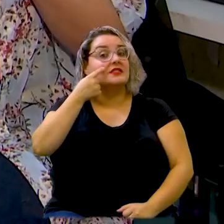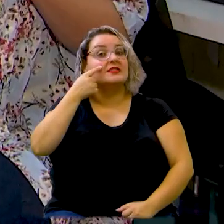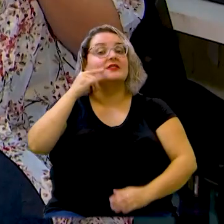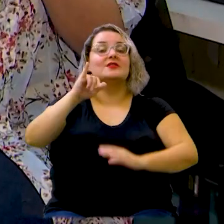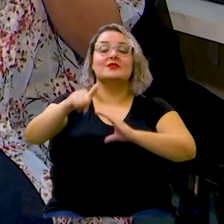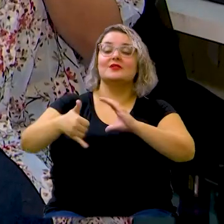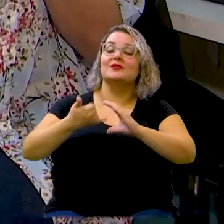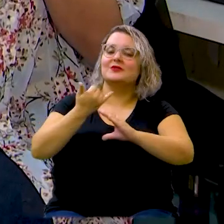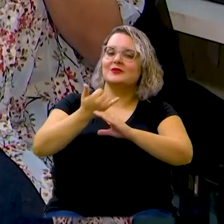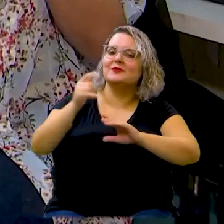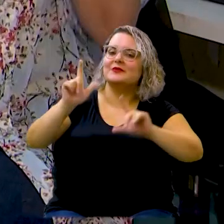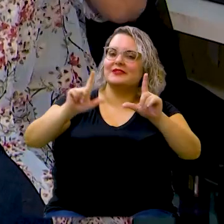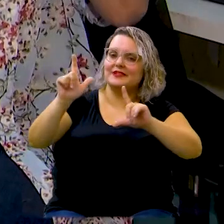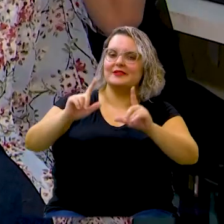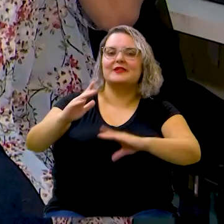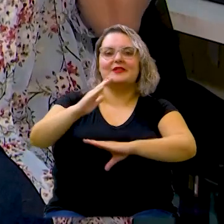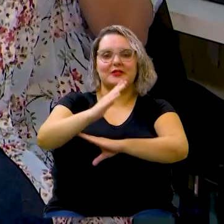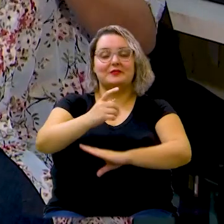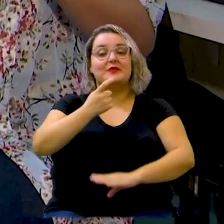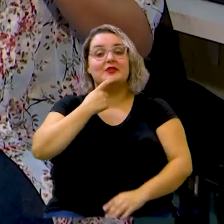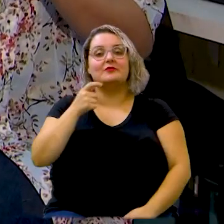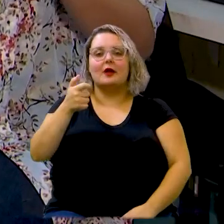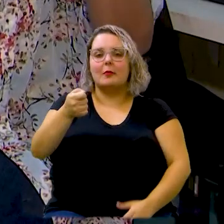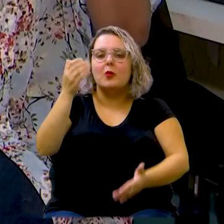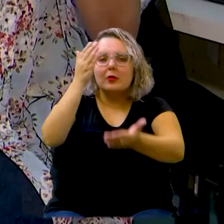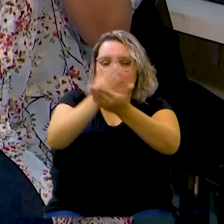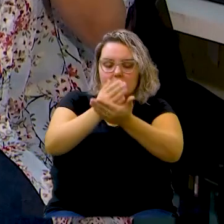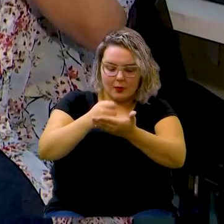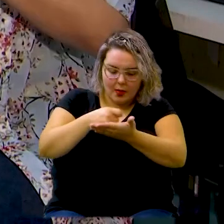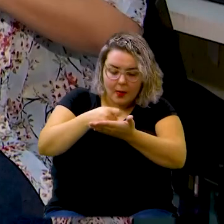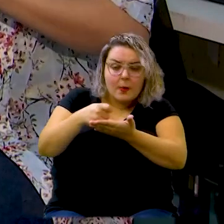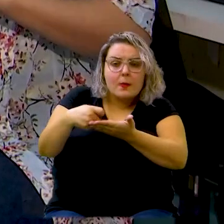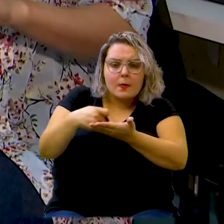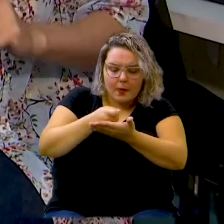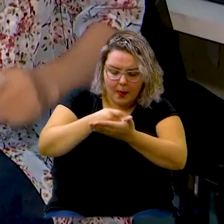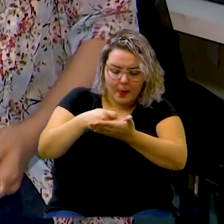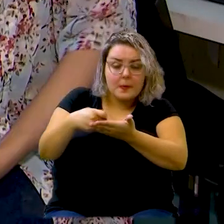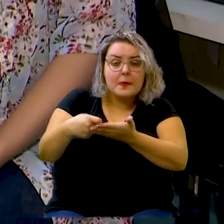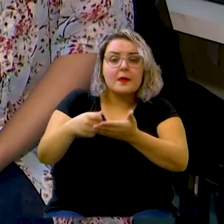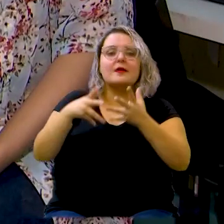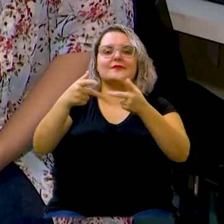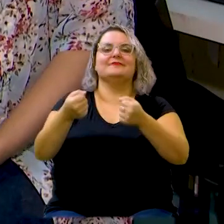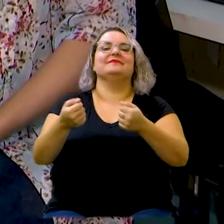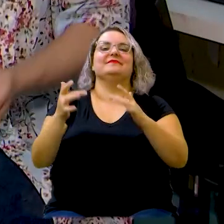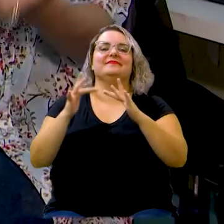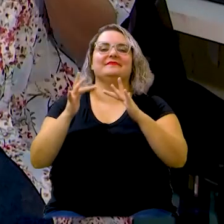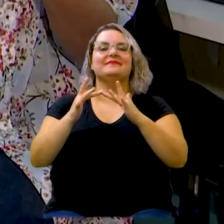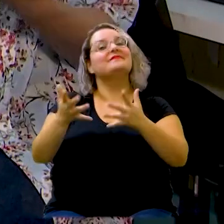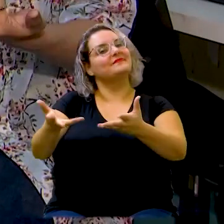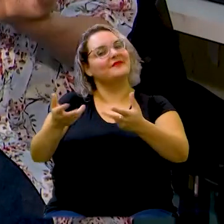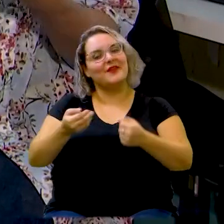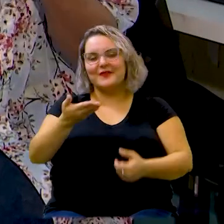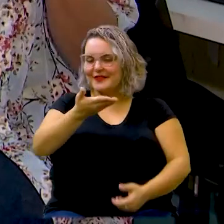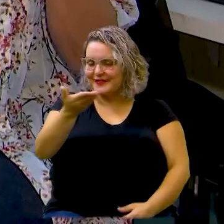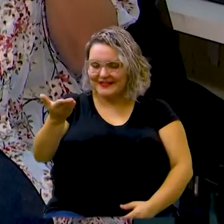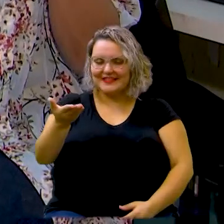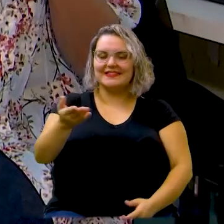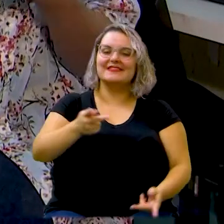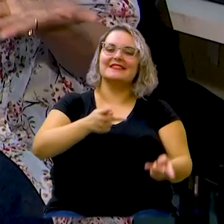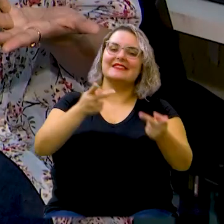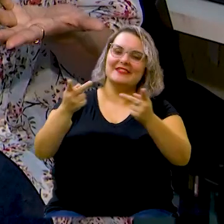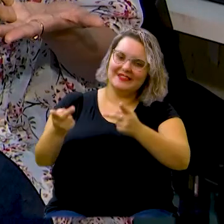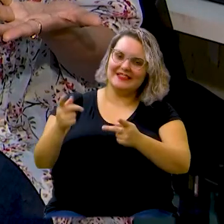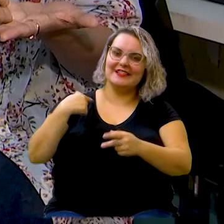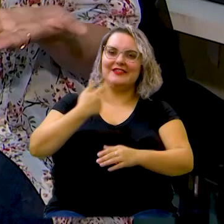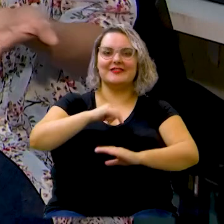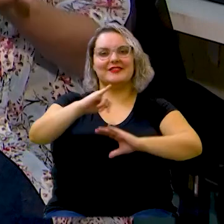no YouTube da TV Câmara Campinas, dar um pause ali, anotar com atenção todos os contatos. Eu convido vocês a